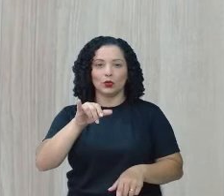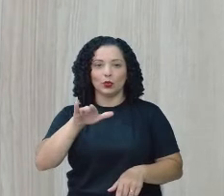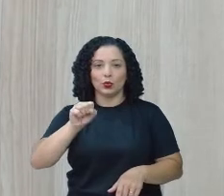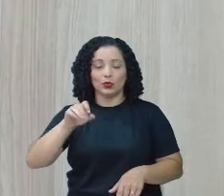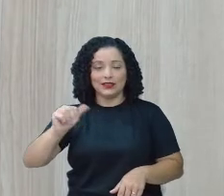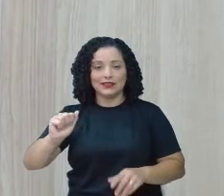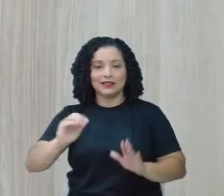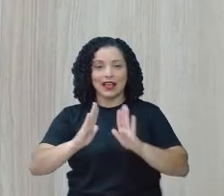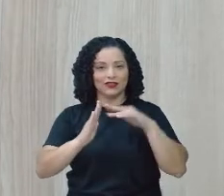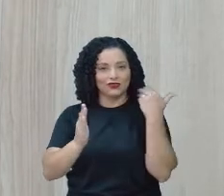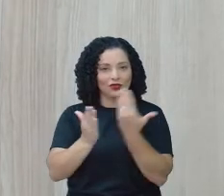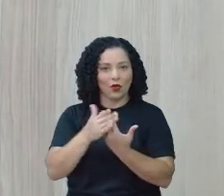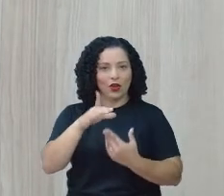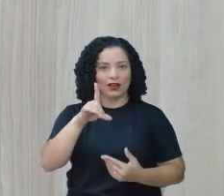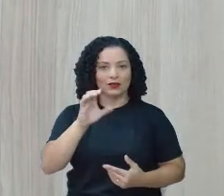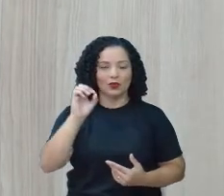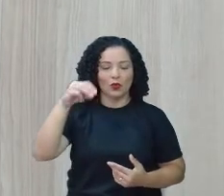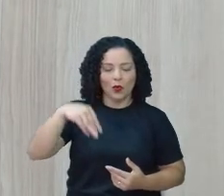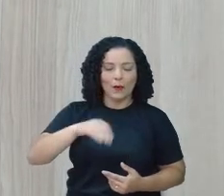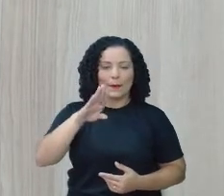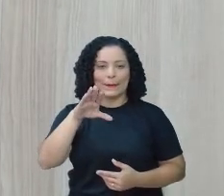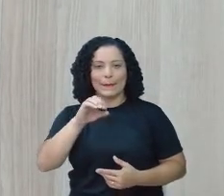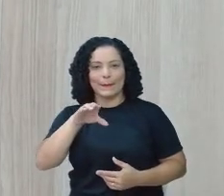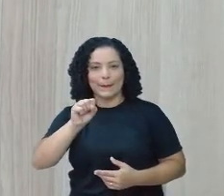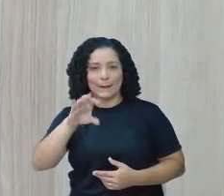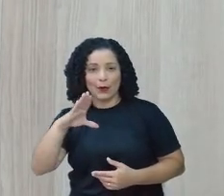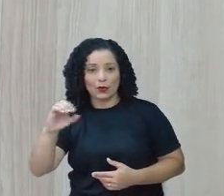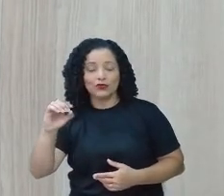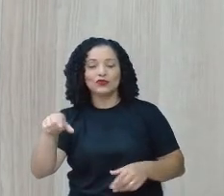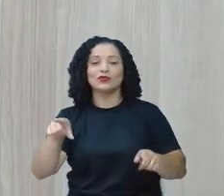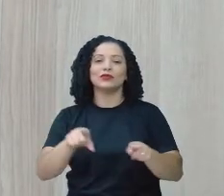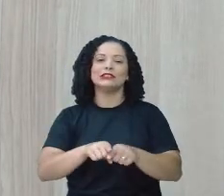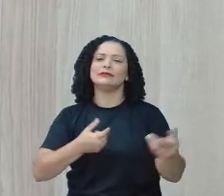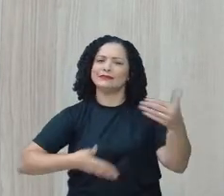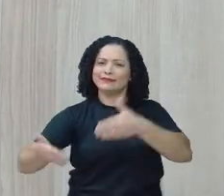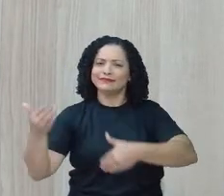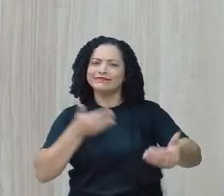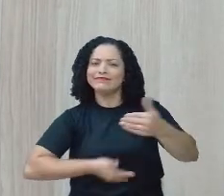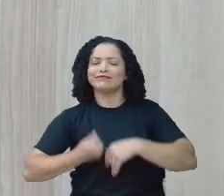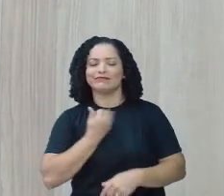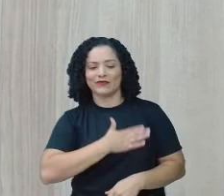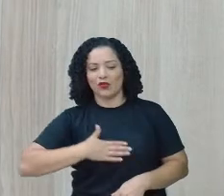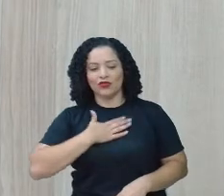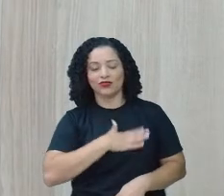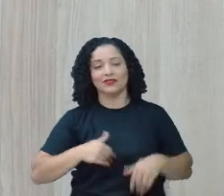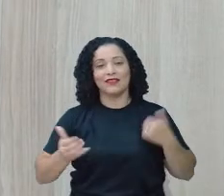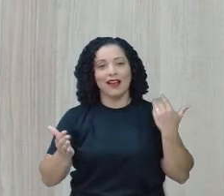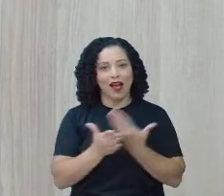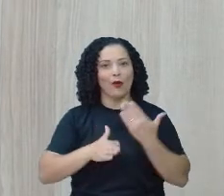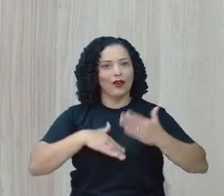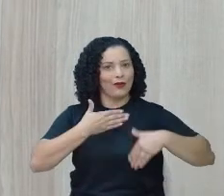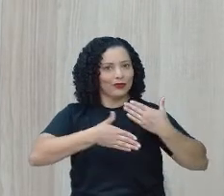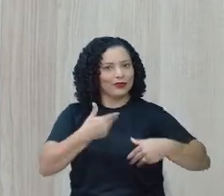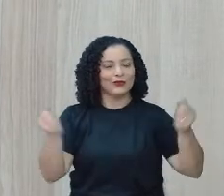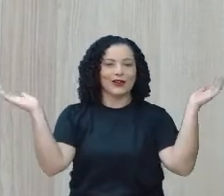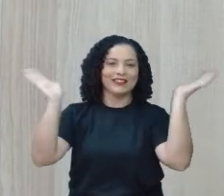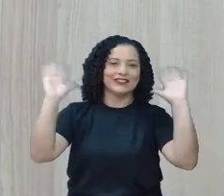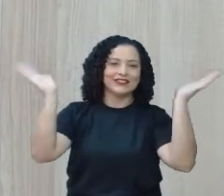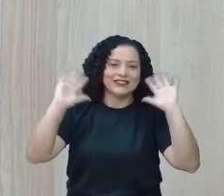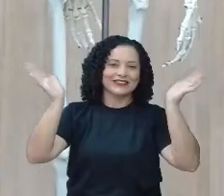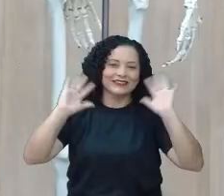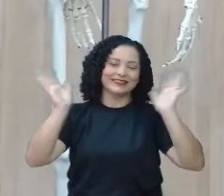Dom Bosco. Então, estão interagindo muito, estão gostando. E lembrando a vocês que nossa aula continua, tá certo, pessoal? Tchau,